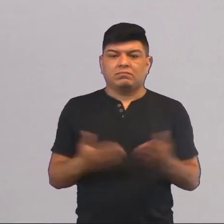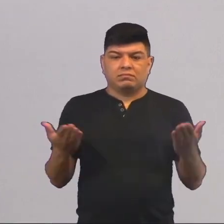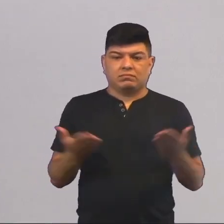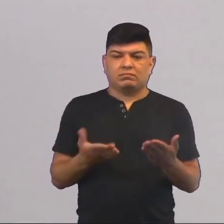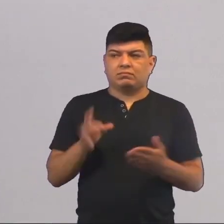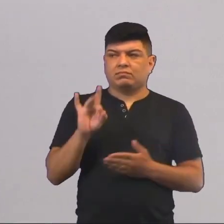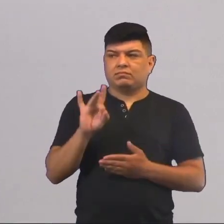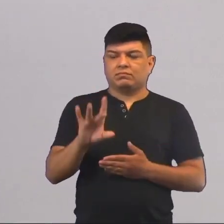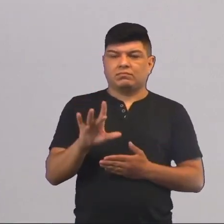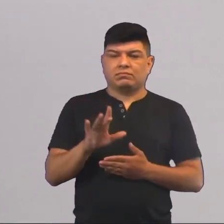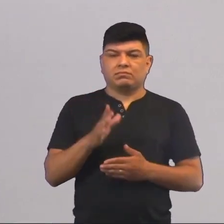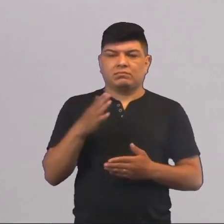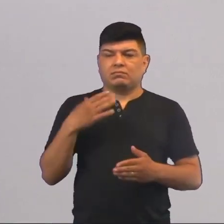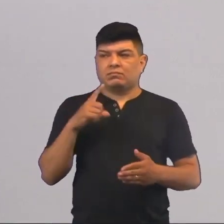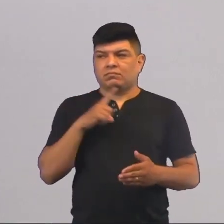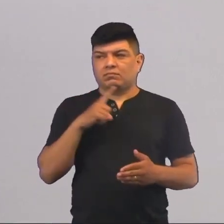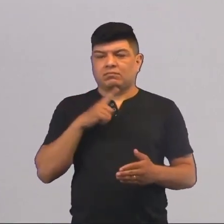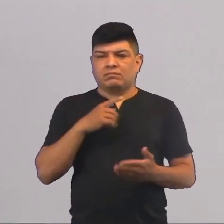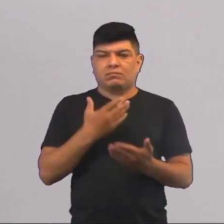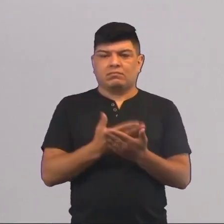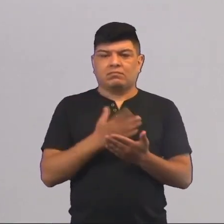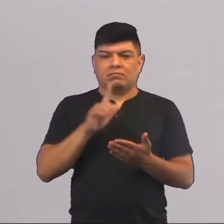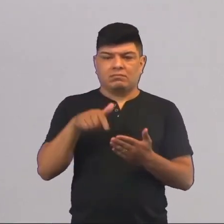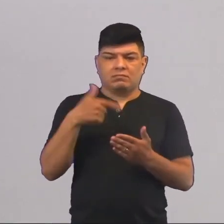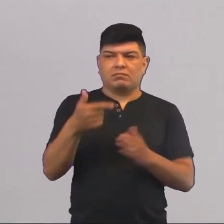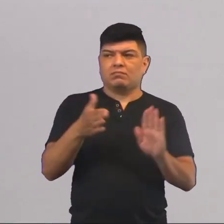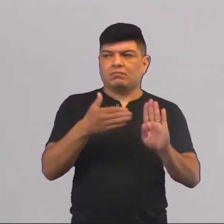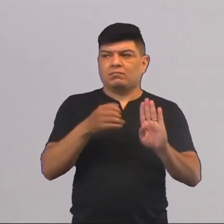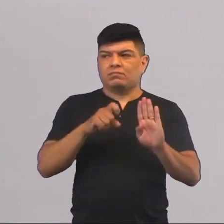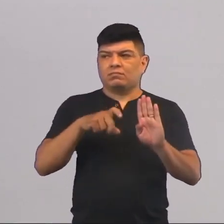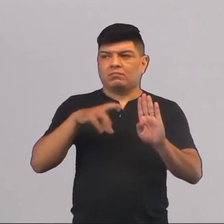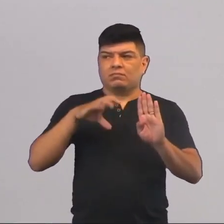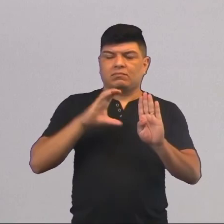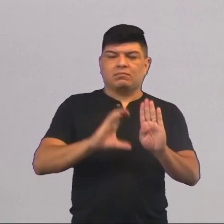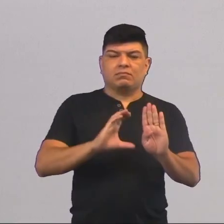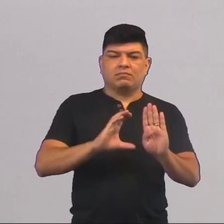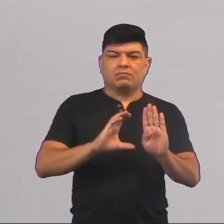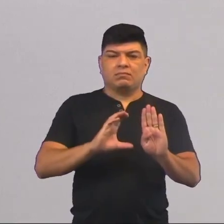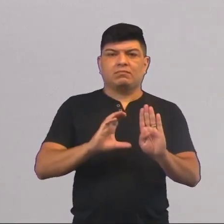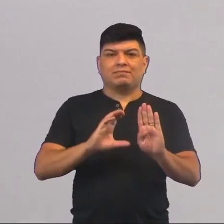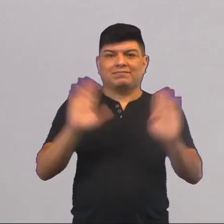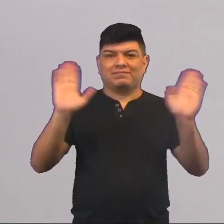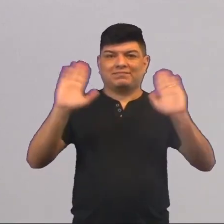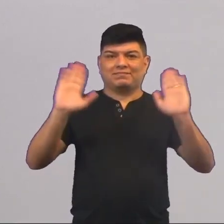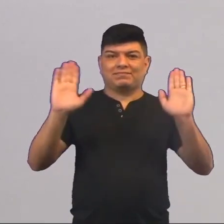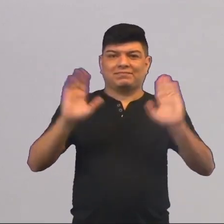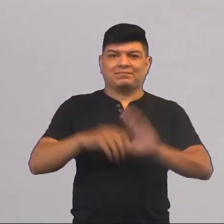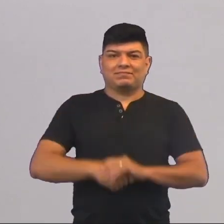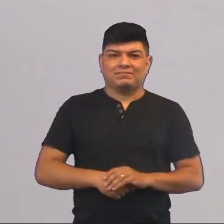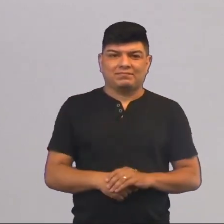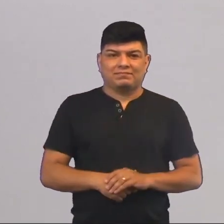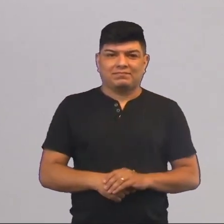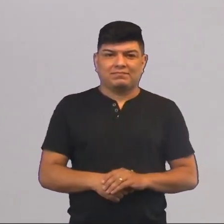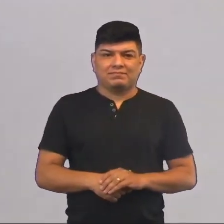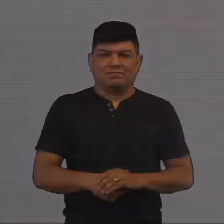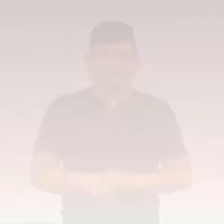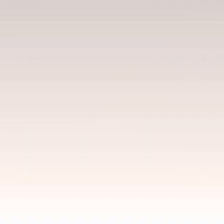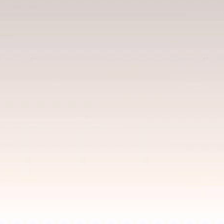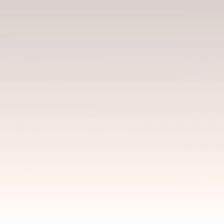Por hoje é só. Para ter acesso a esse e demais conteúdos, acesse a plataforma Eduque. Até a próxima aula.